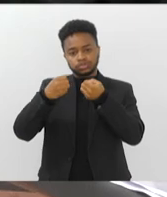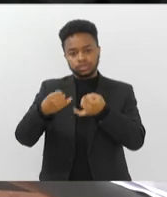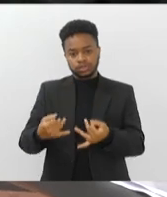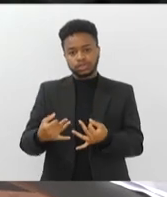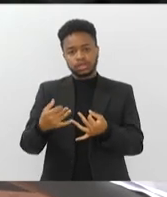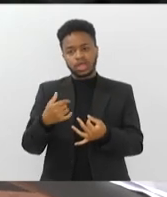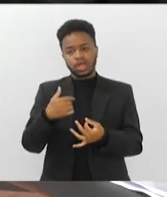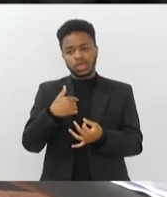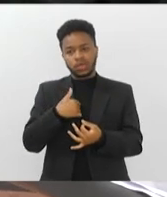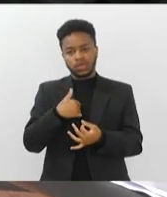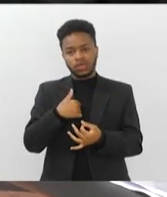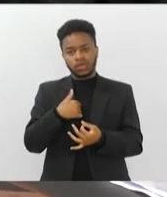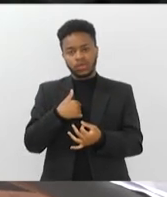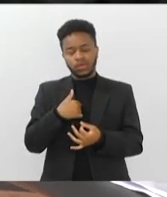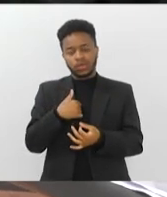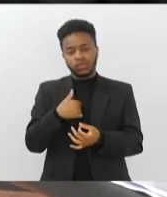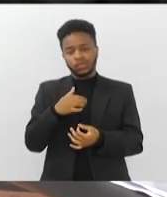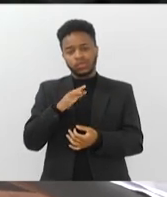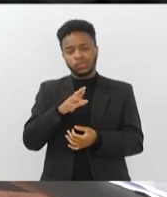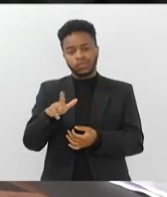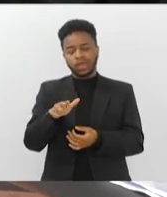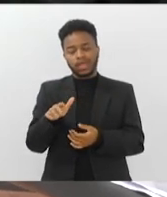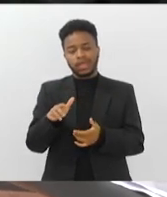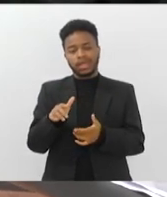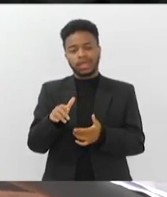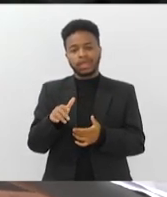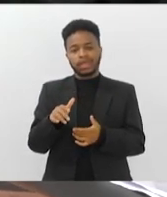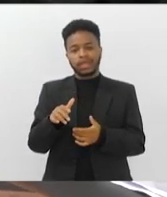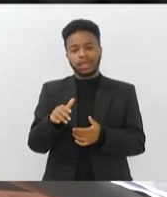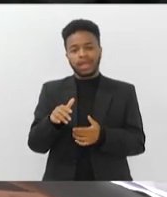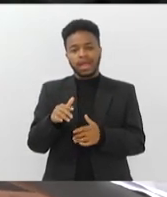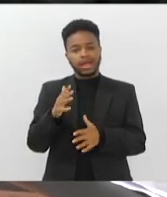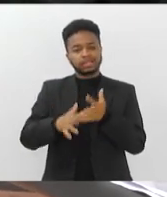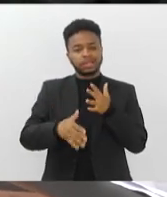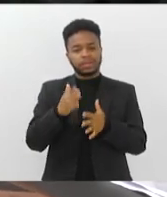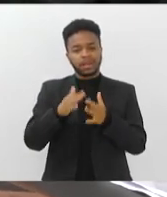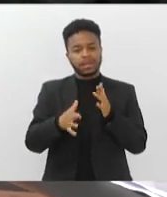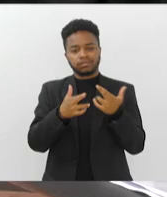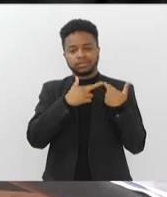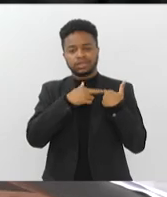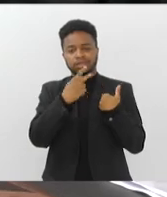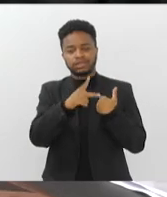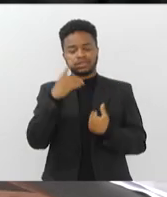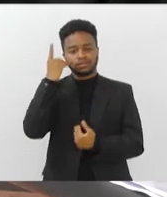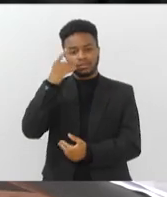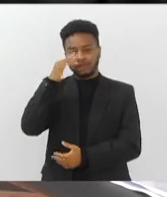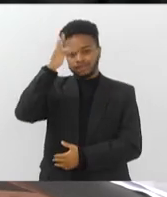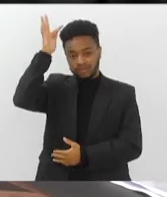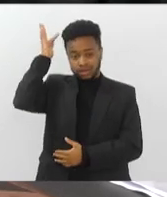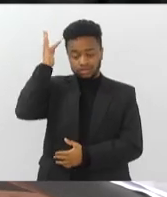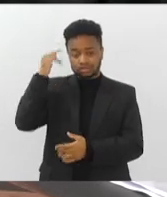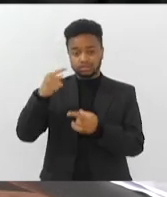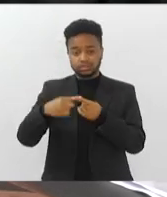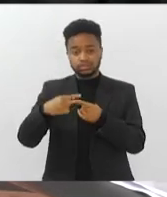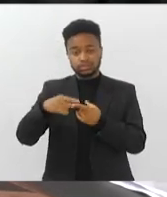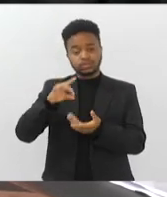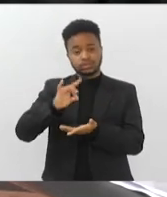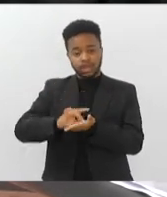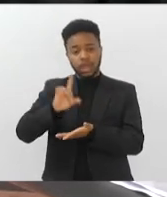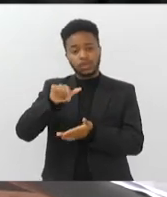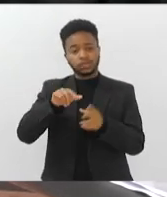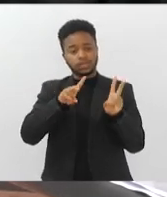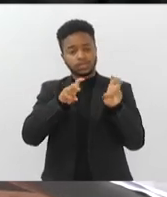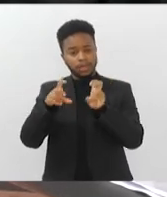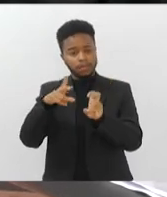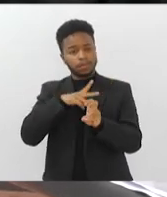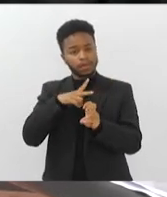eu não estou invadindo a seara do deputado Fred Pacheco, porque, na verdade, é uma questão até pessoal